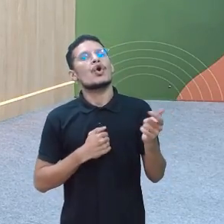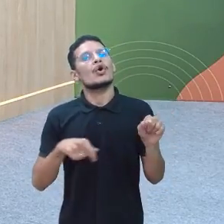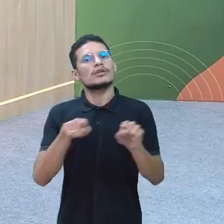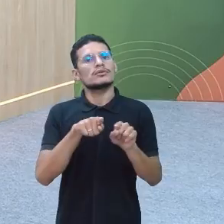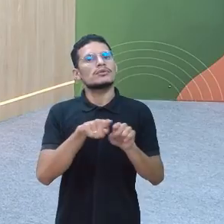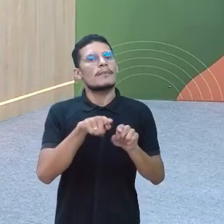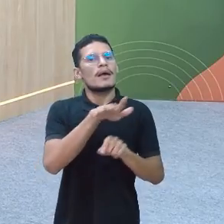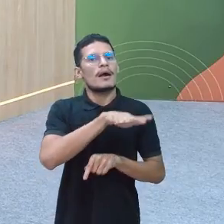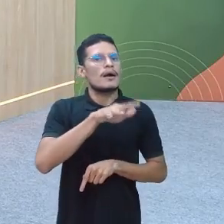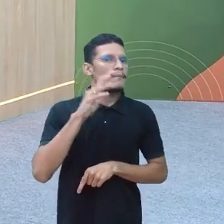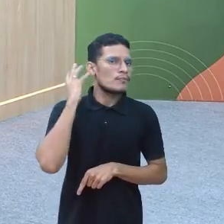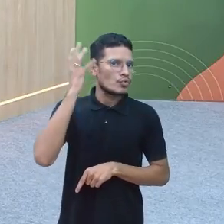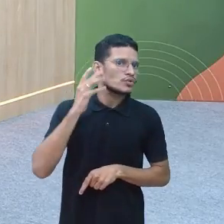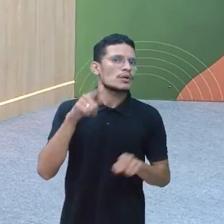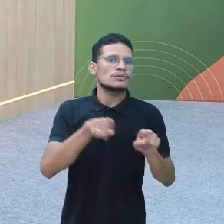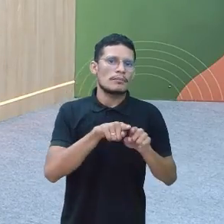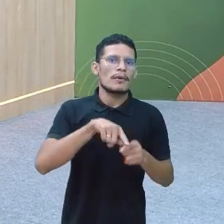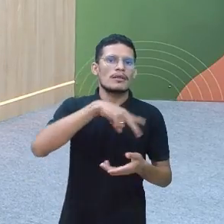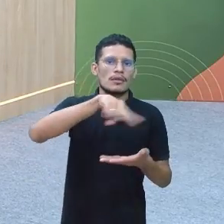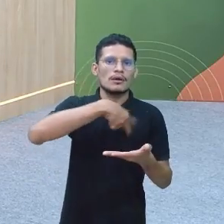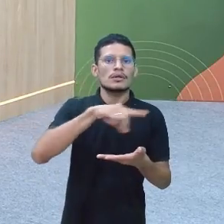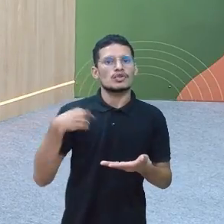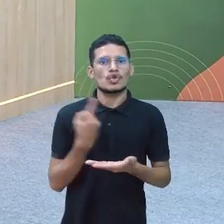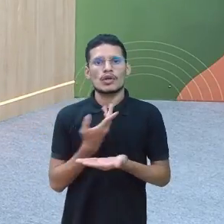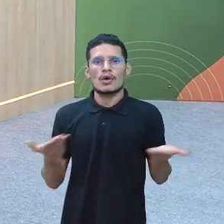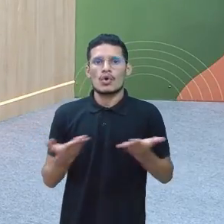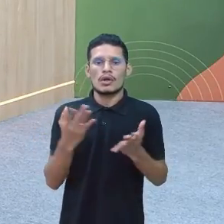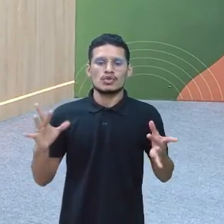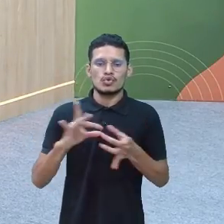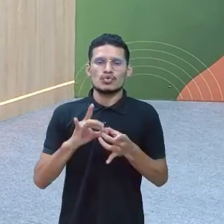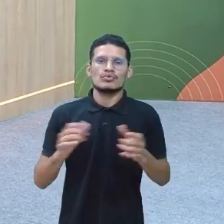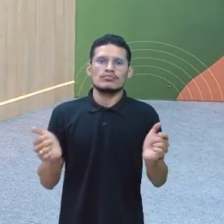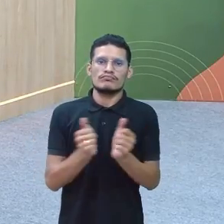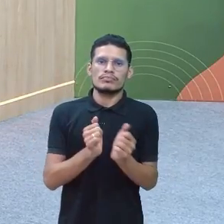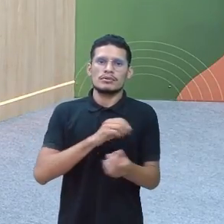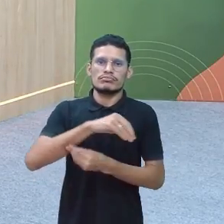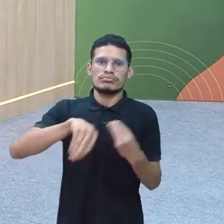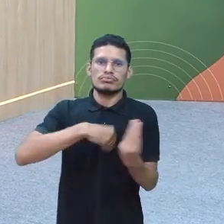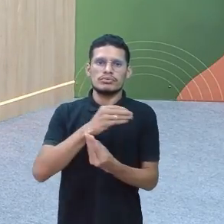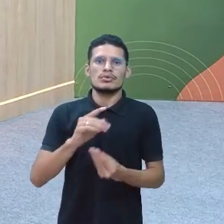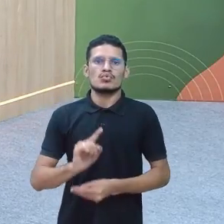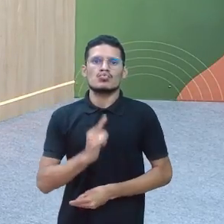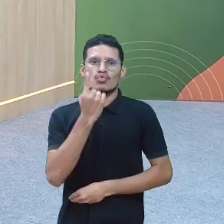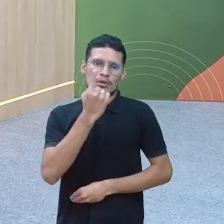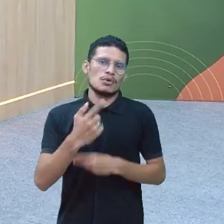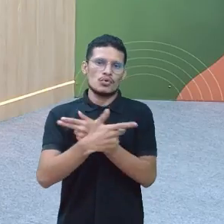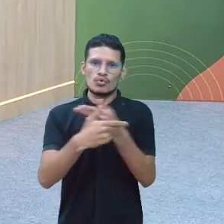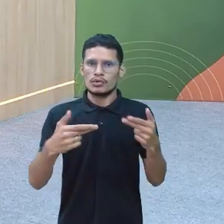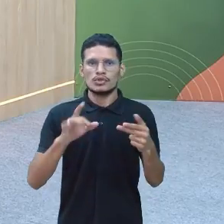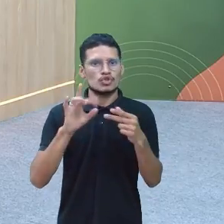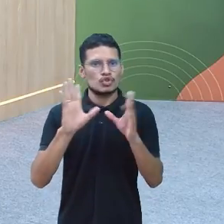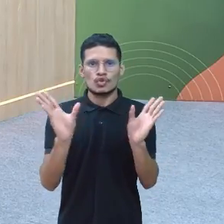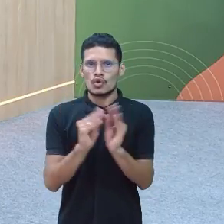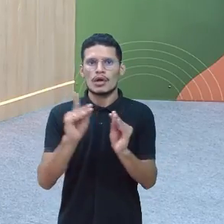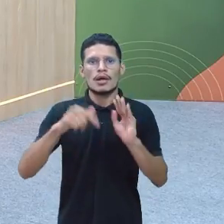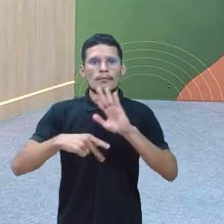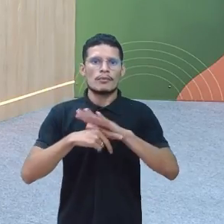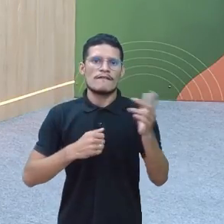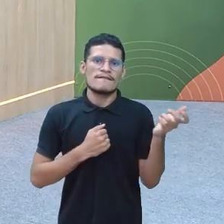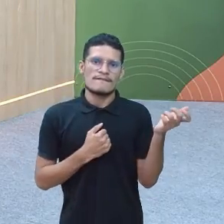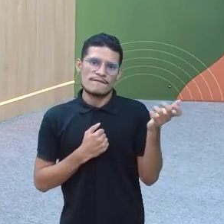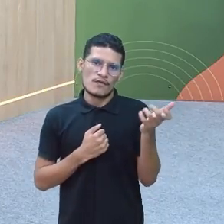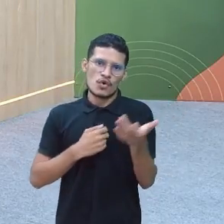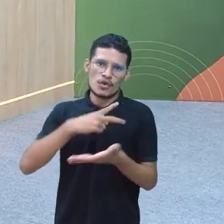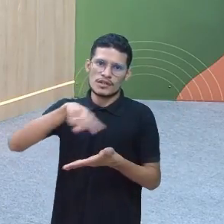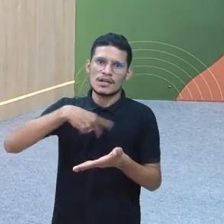e enquanto dança, e a gente vai ver eles todos agora englobados numa coisa só, que é o forrozinho dançado como